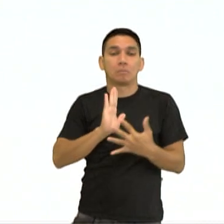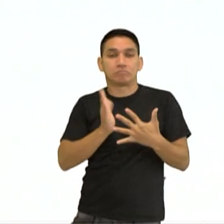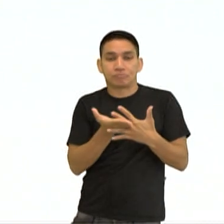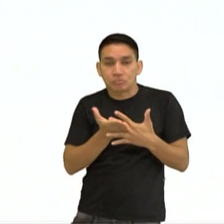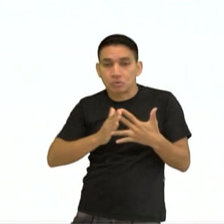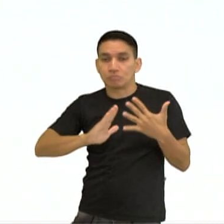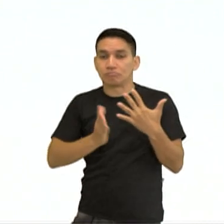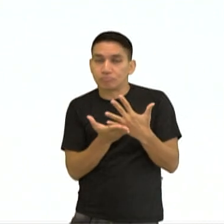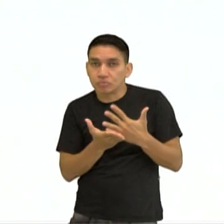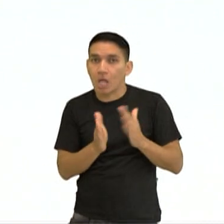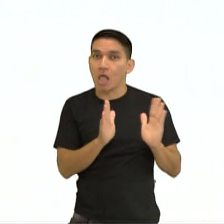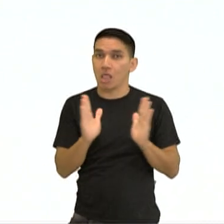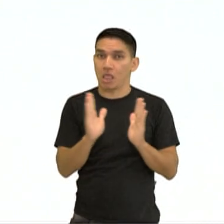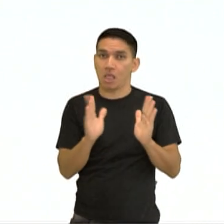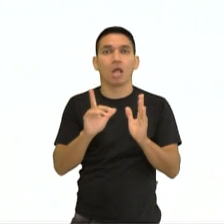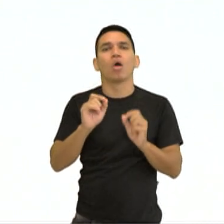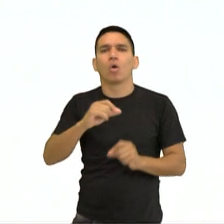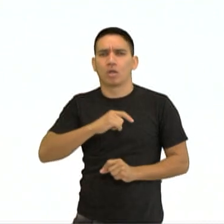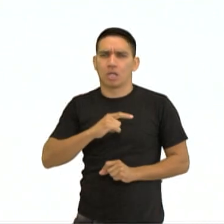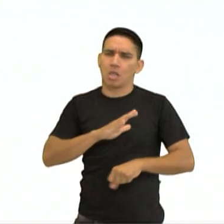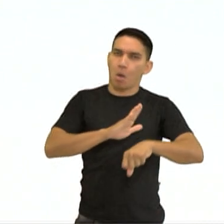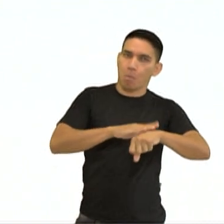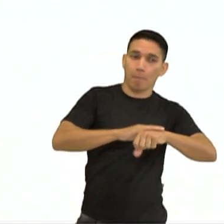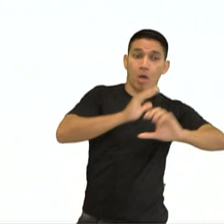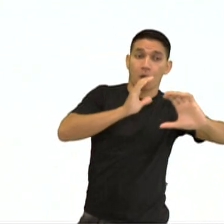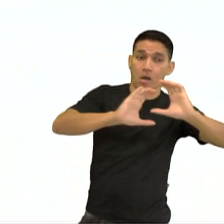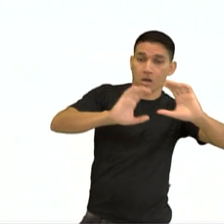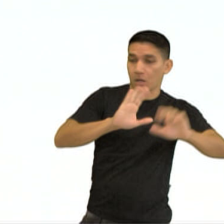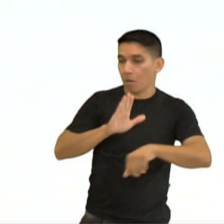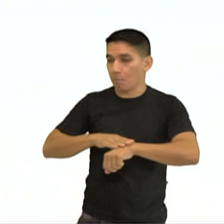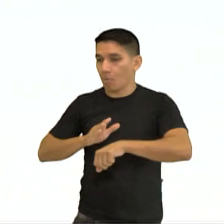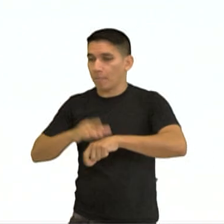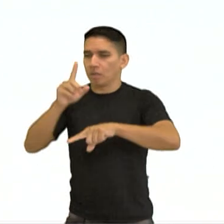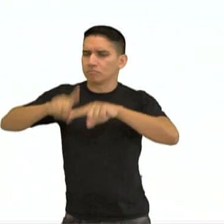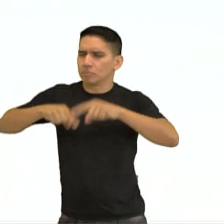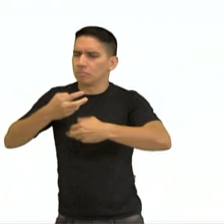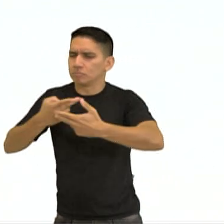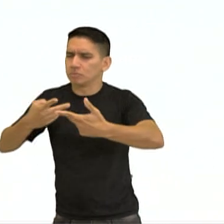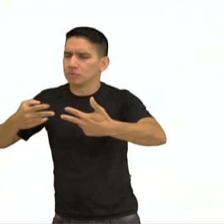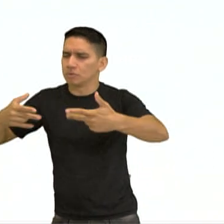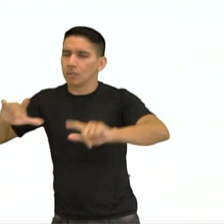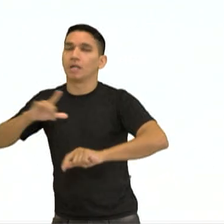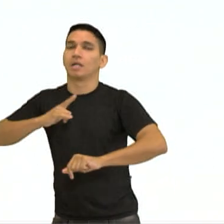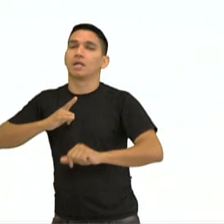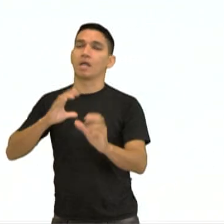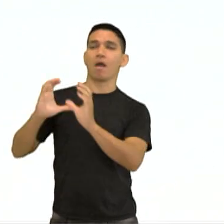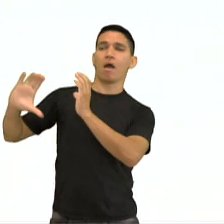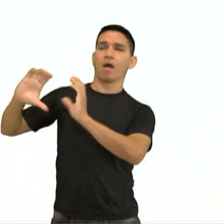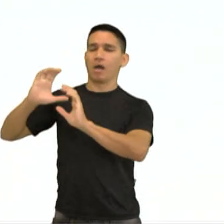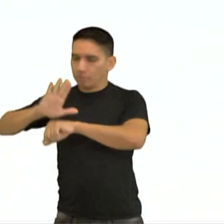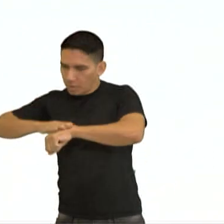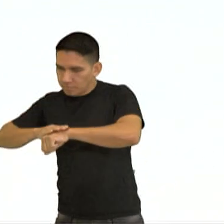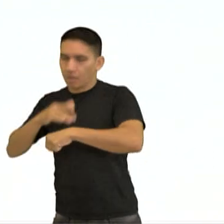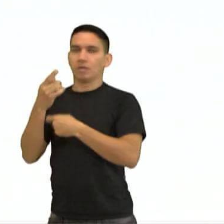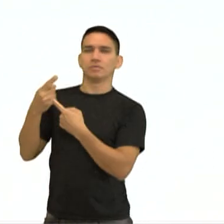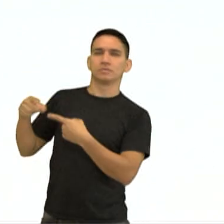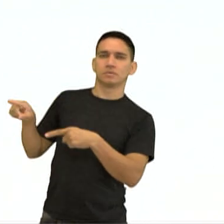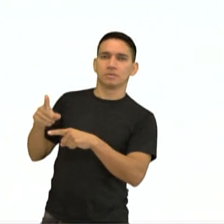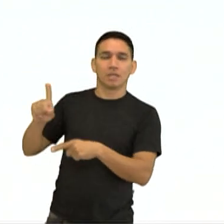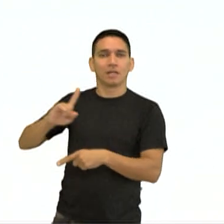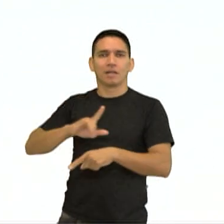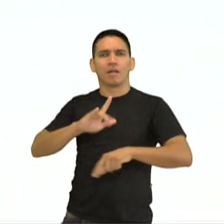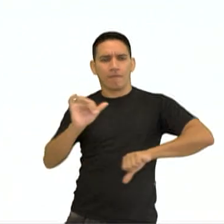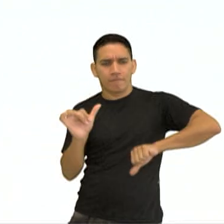e espaçados, parte do canto, hora instrumental, né? Enquanto acompanhado fornece